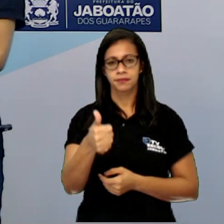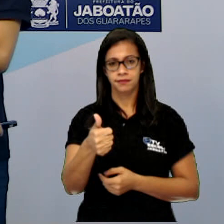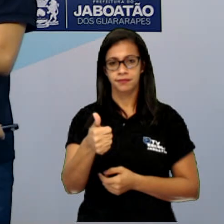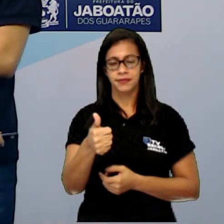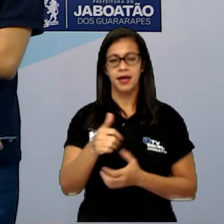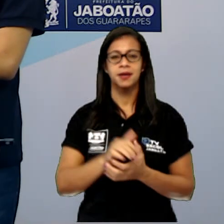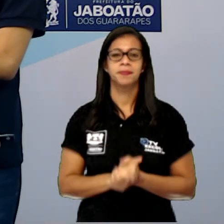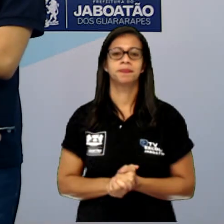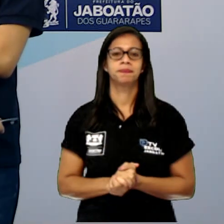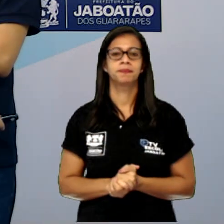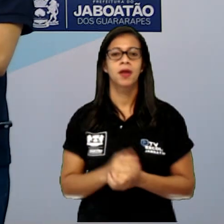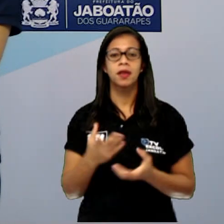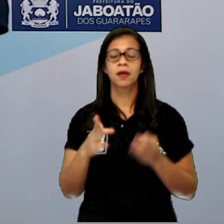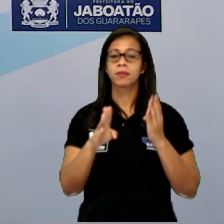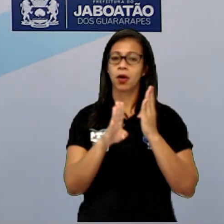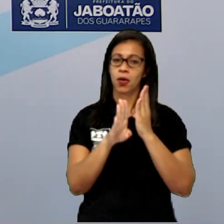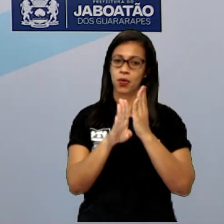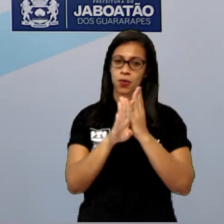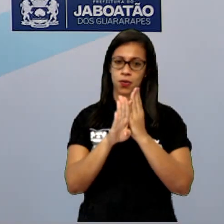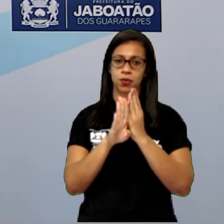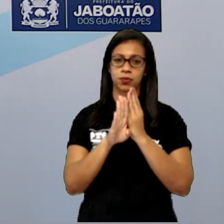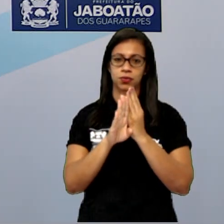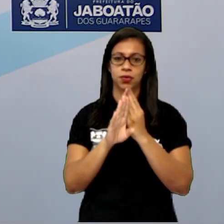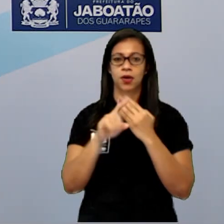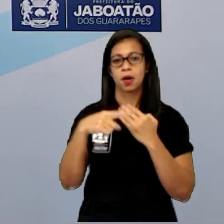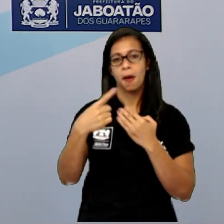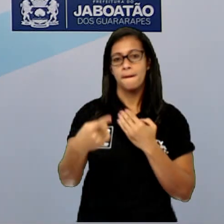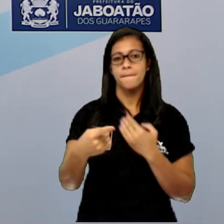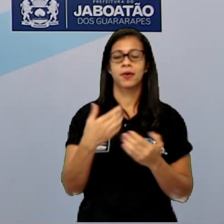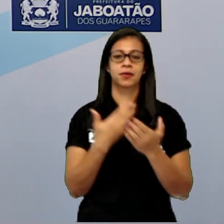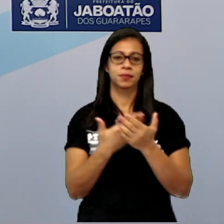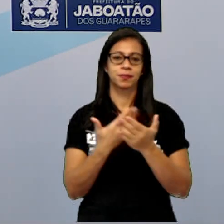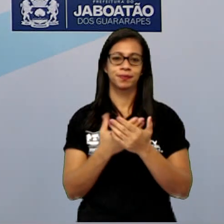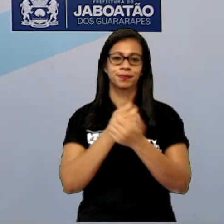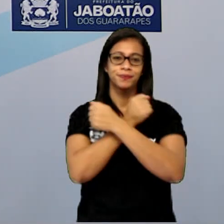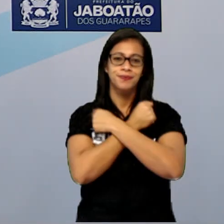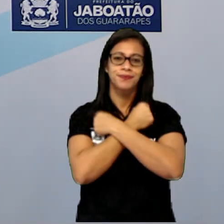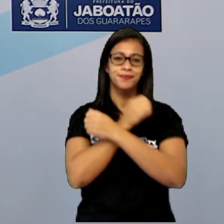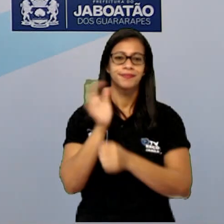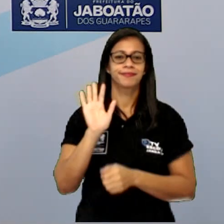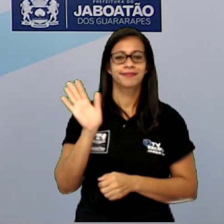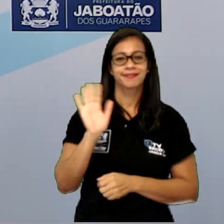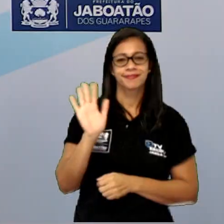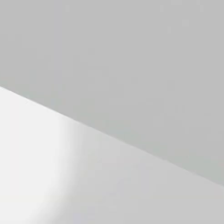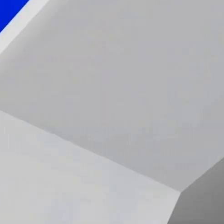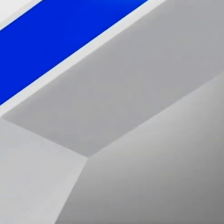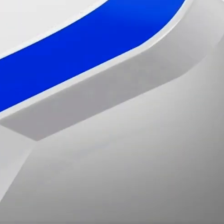eu encontro vocês na nossa próxima aula, ok? Forte abraço e um grande beijo.